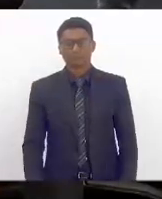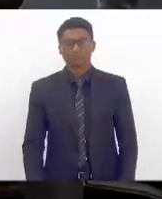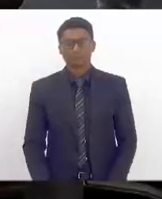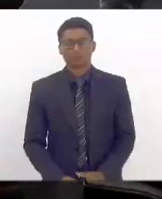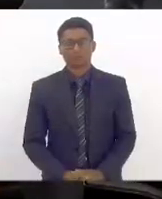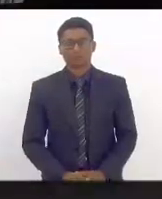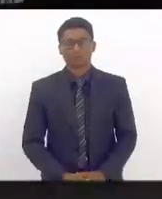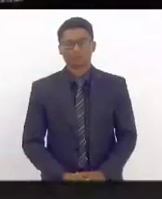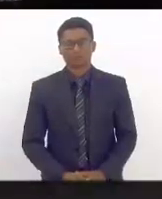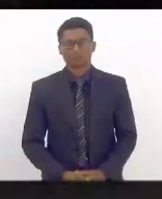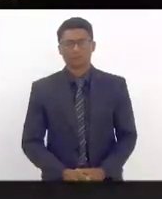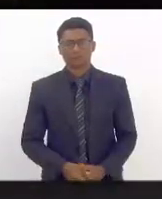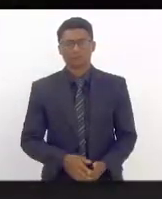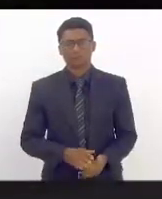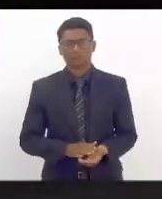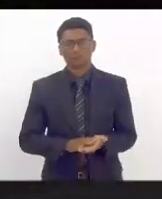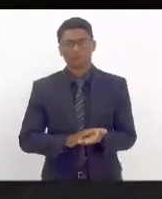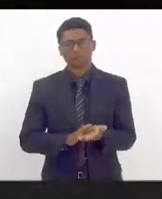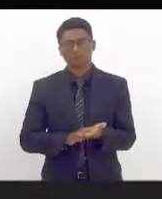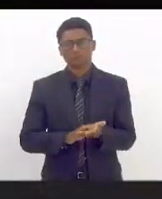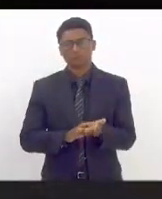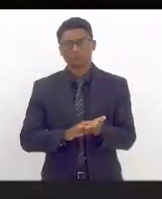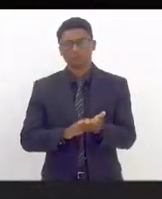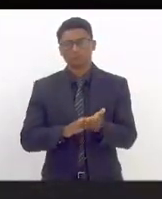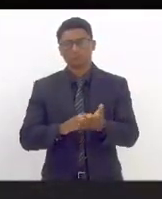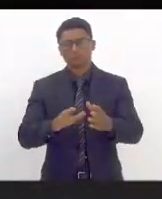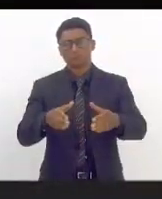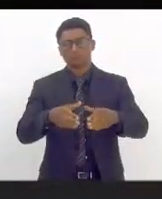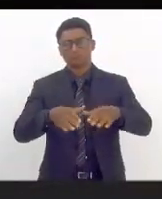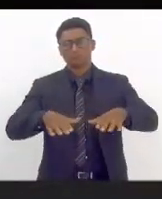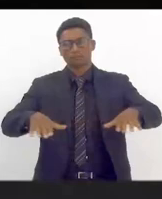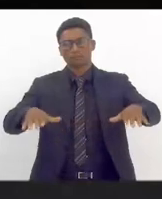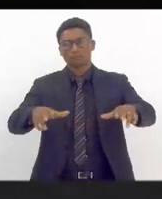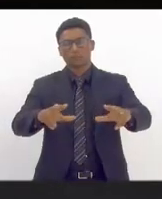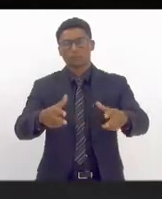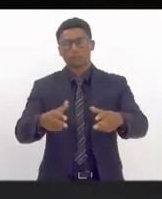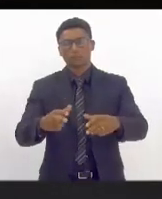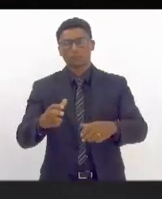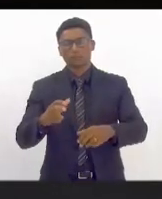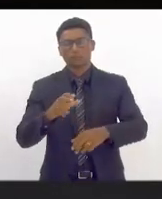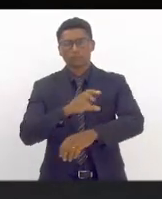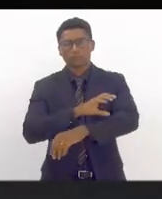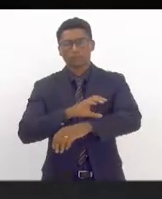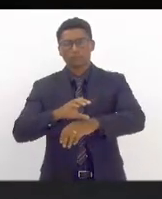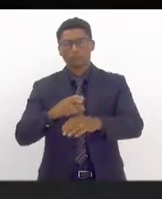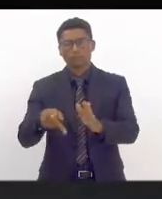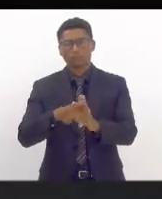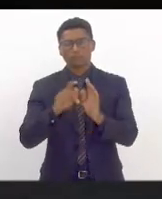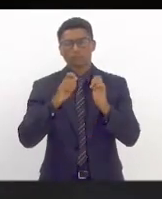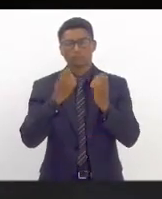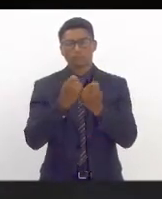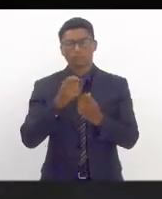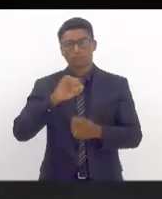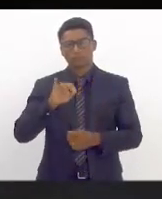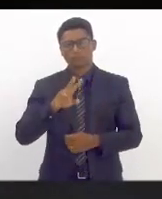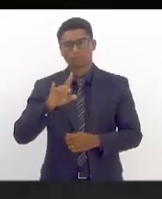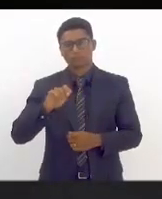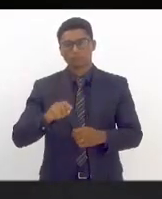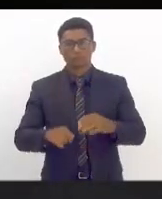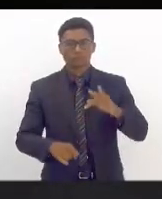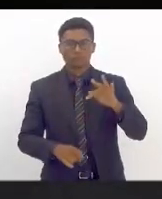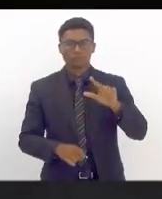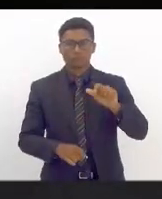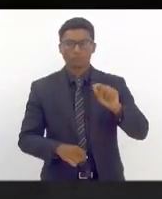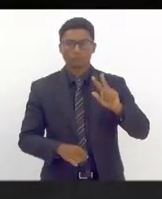e eu queria parabenizar a toda a equipe da comissão de cultura da alerj a Júlia ao Flávia Aniceto